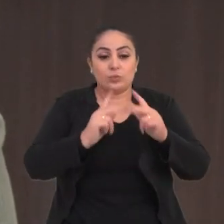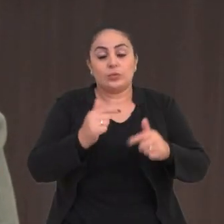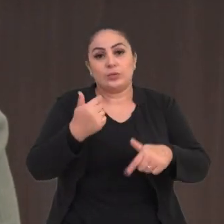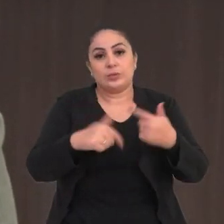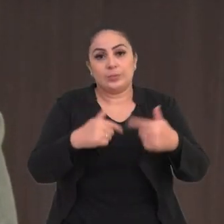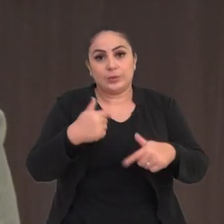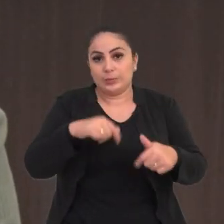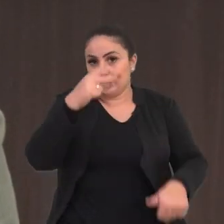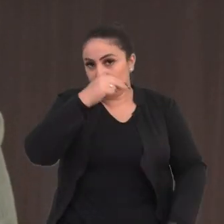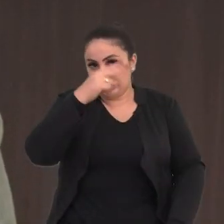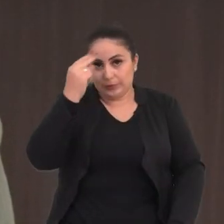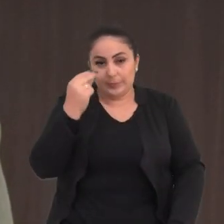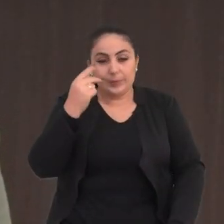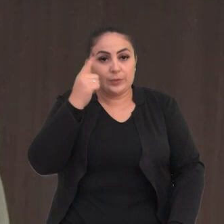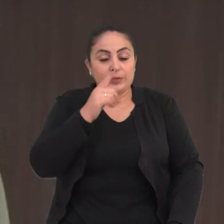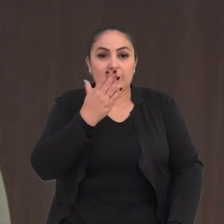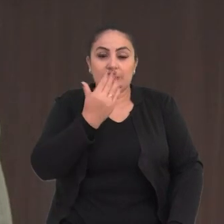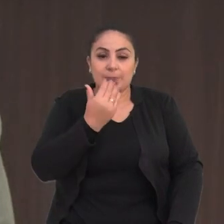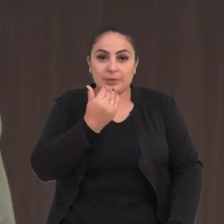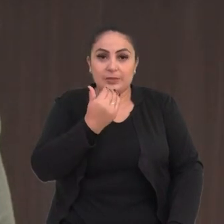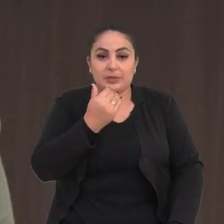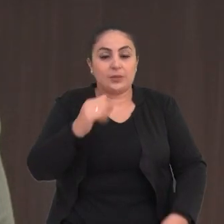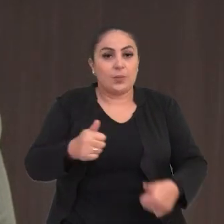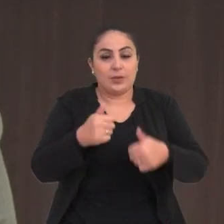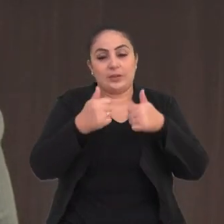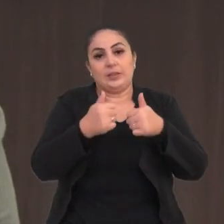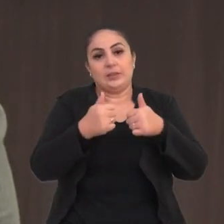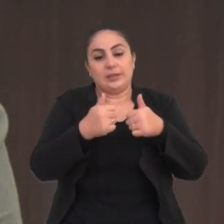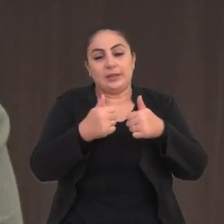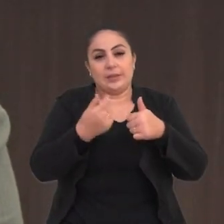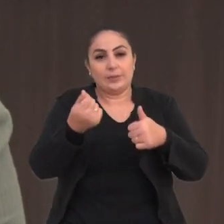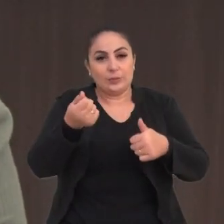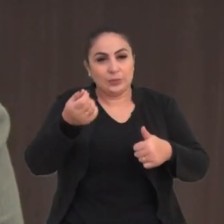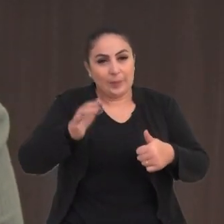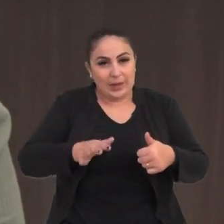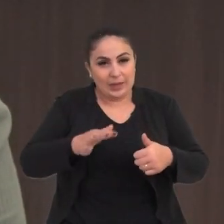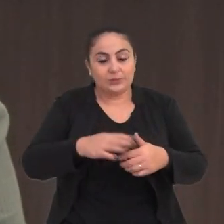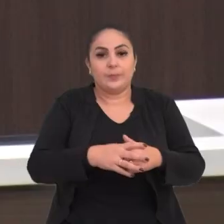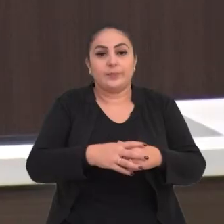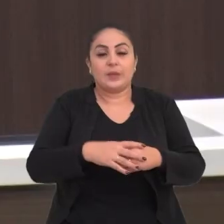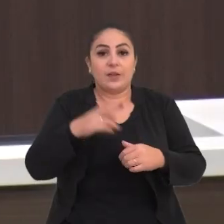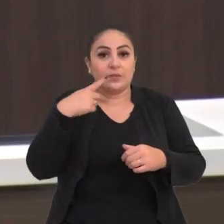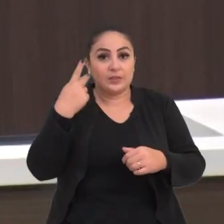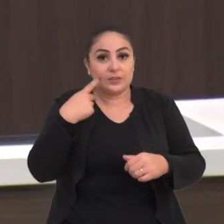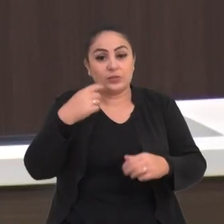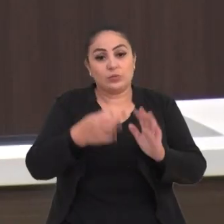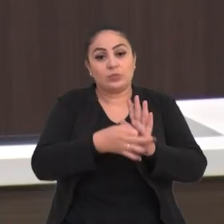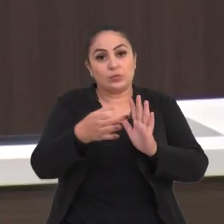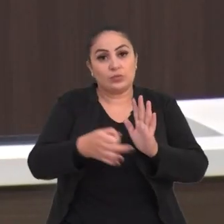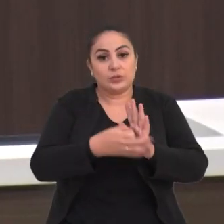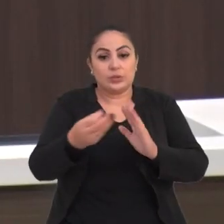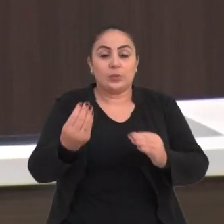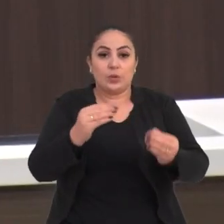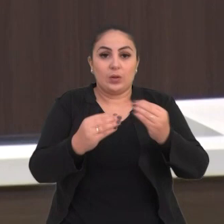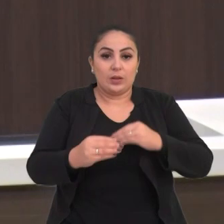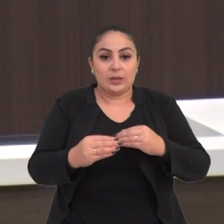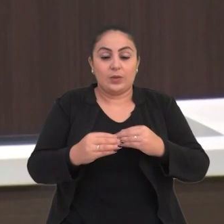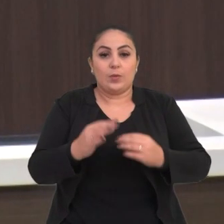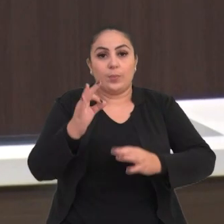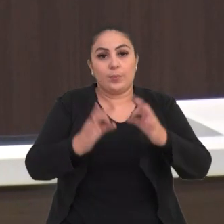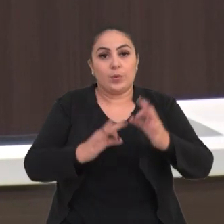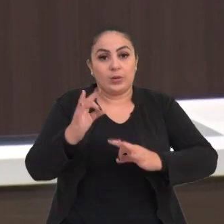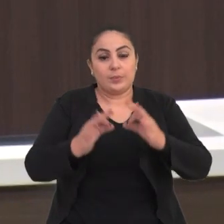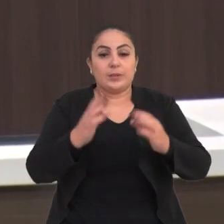prática o Serviço Municipal para a Alimentação de Qualidade e Baixo Custo, a vereadora sugere a implantação